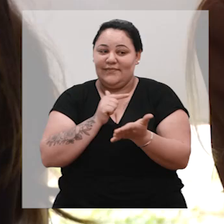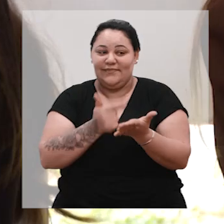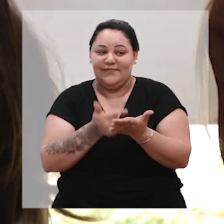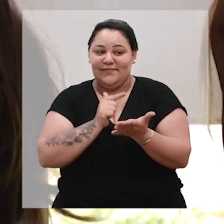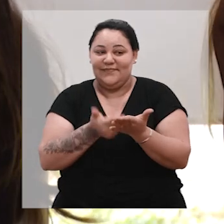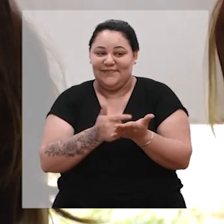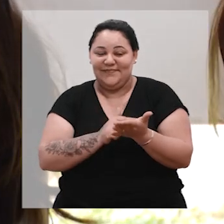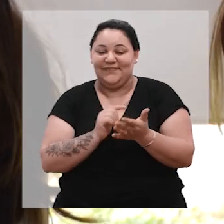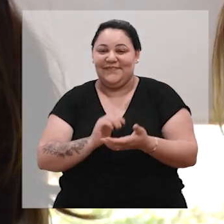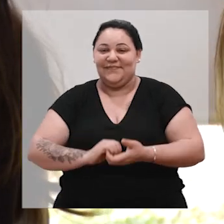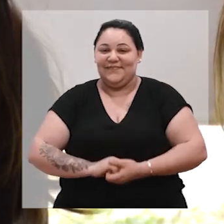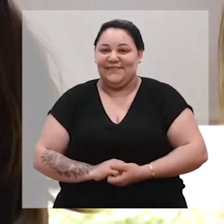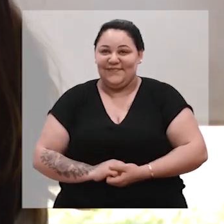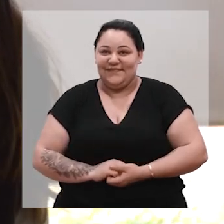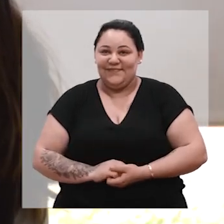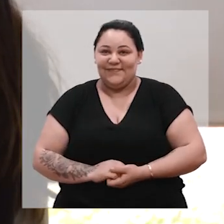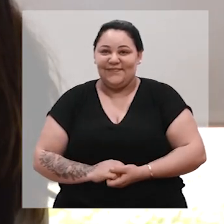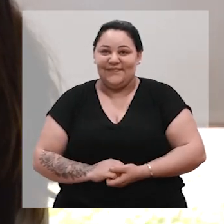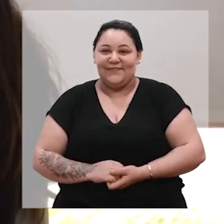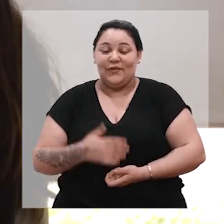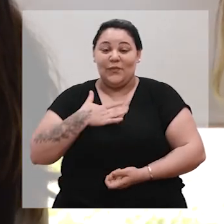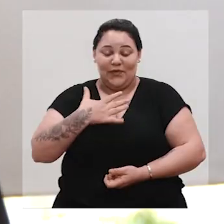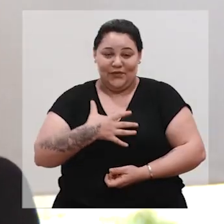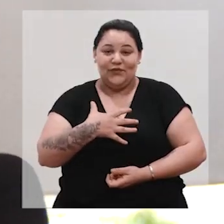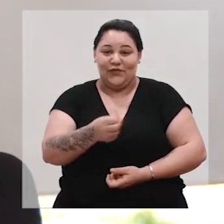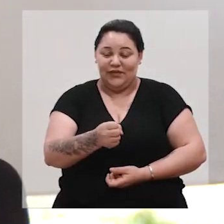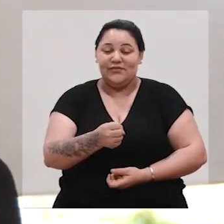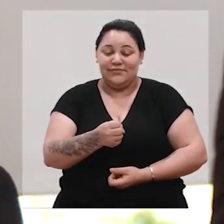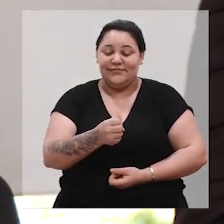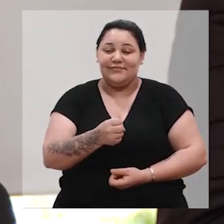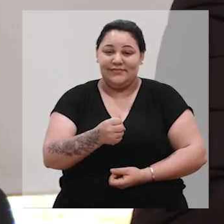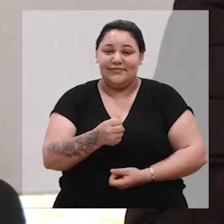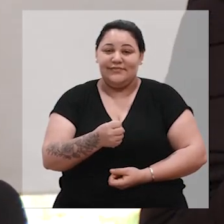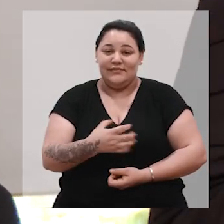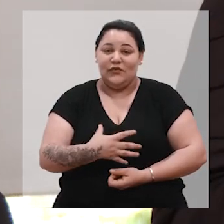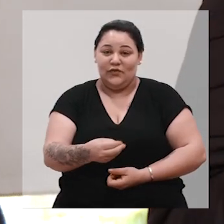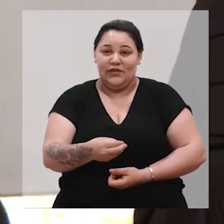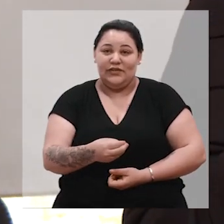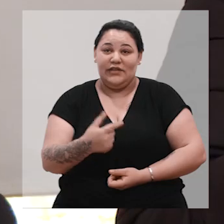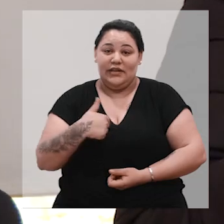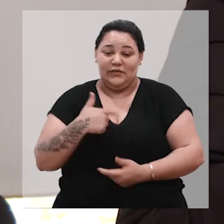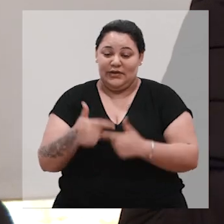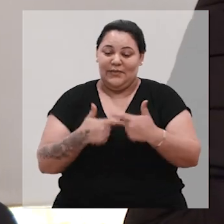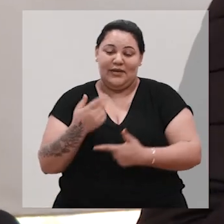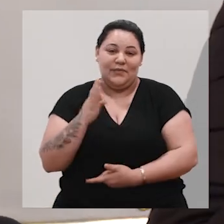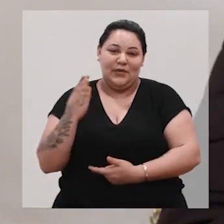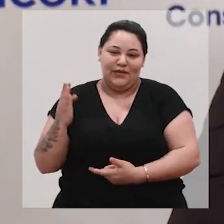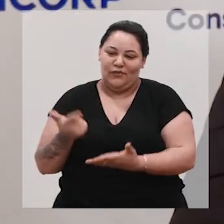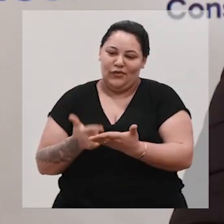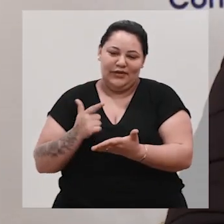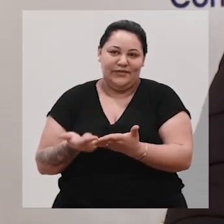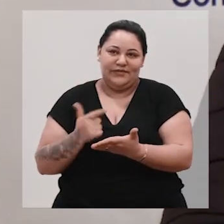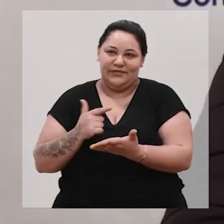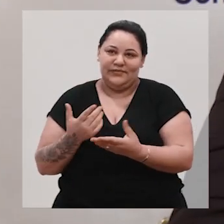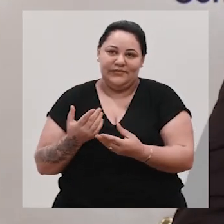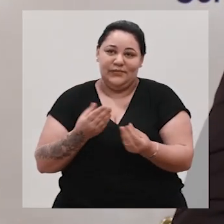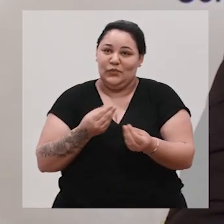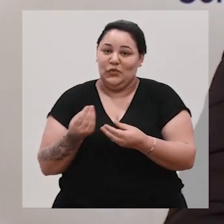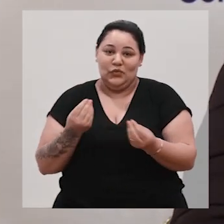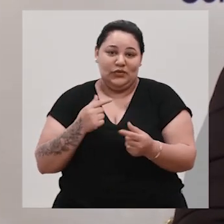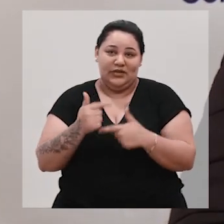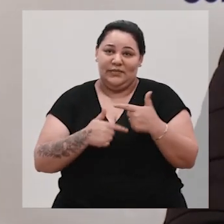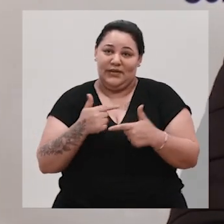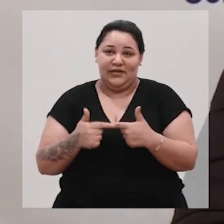menino que já tá adolescente. O meu filho, ele tem isso, que eu sou bibliotecária, eu tinha que